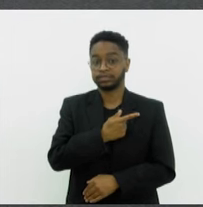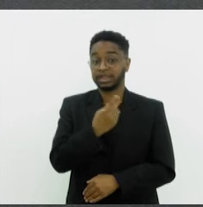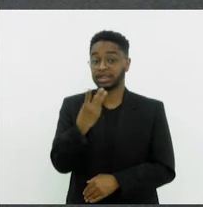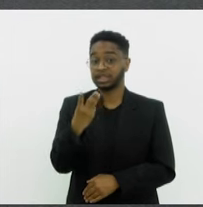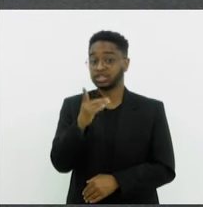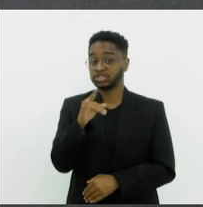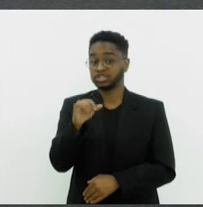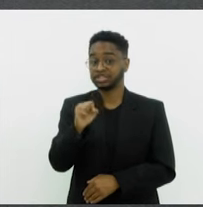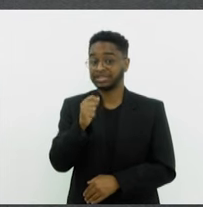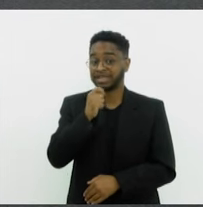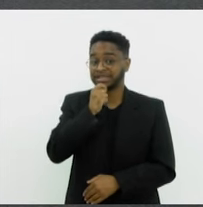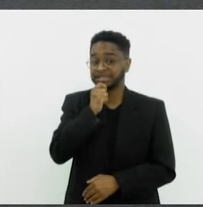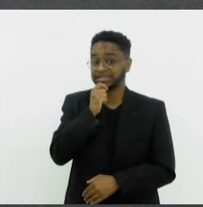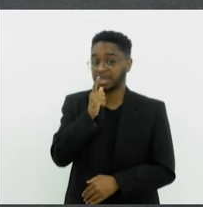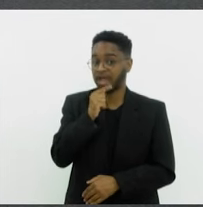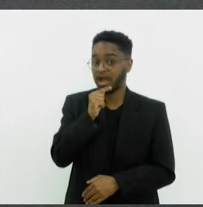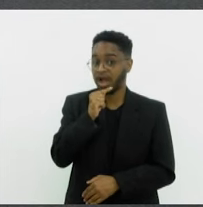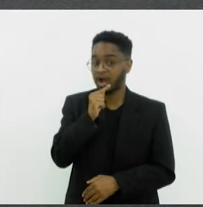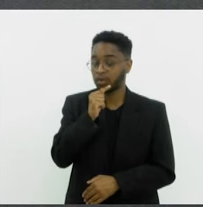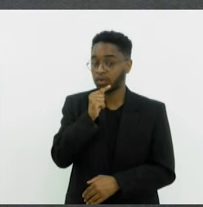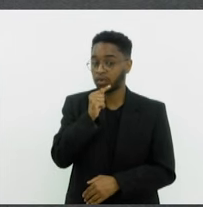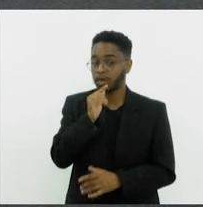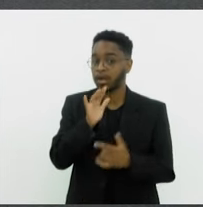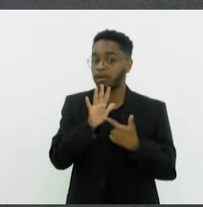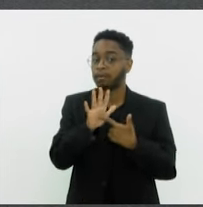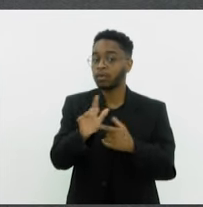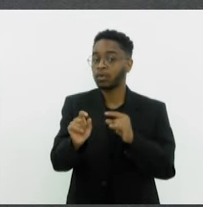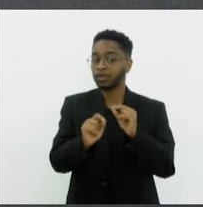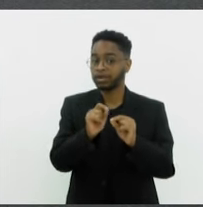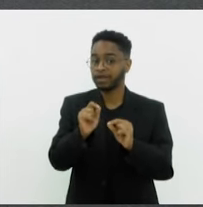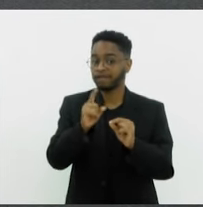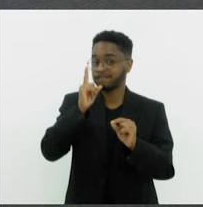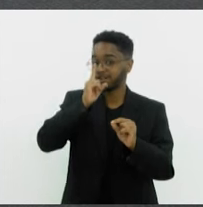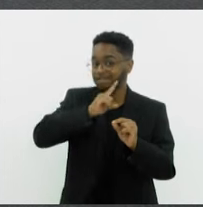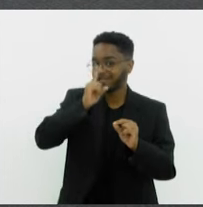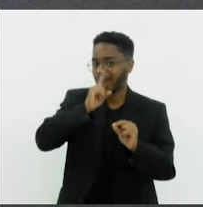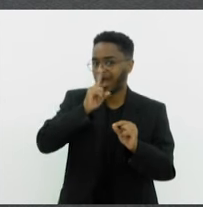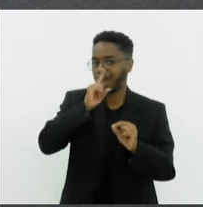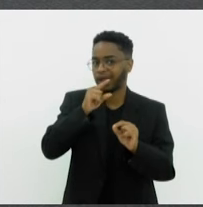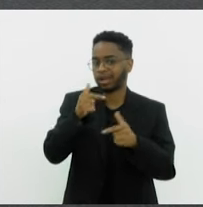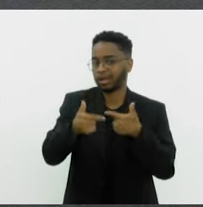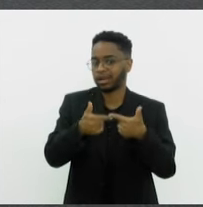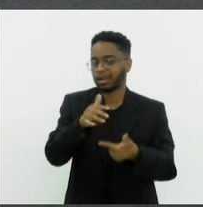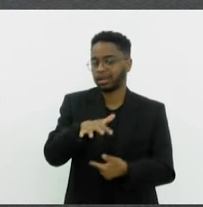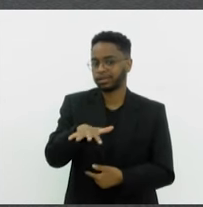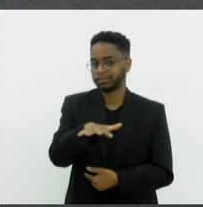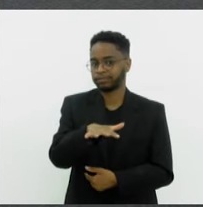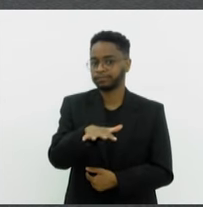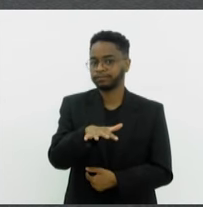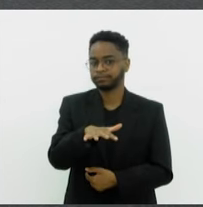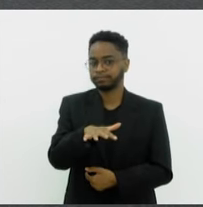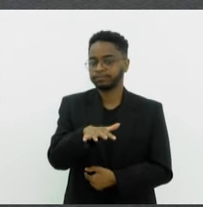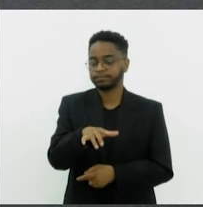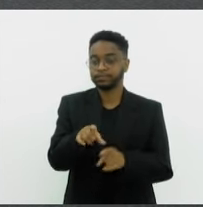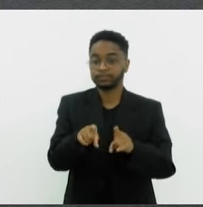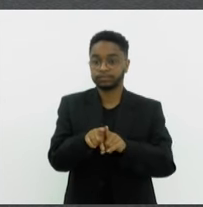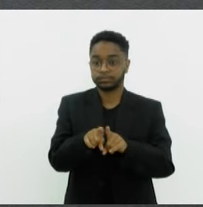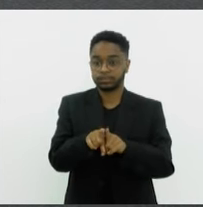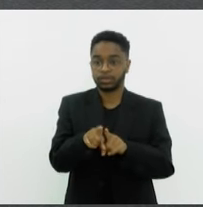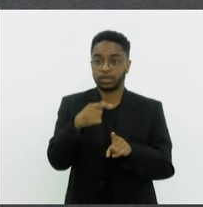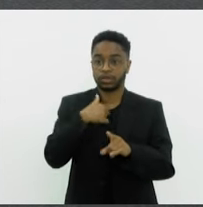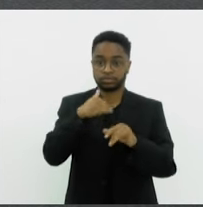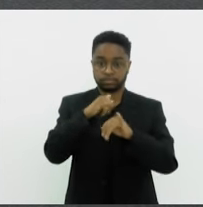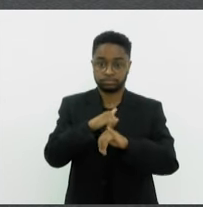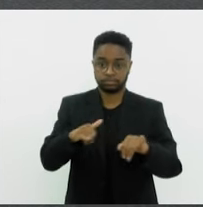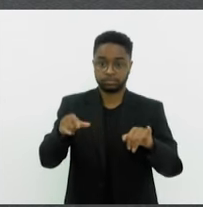3 dias sem água, mostra também como que é o déficit do serviço. E quero dizer, inclusive, deputado